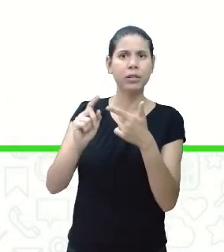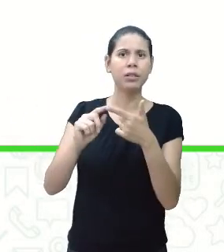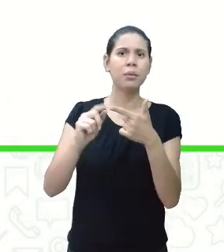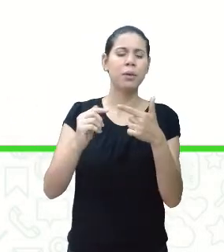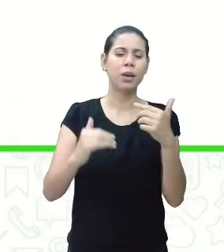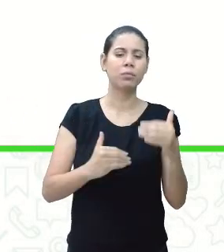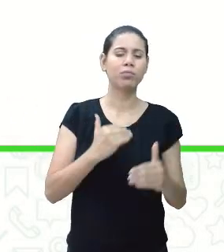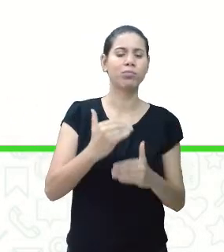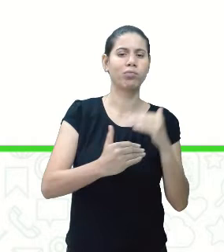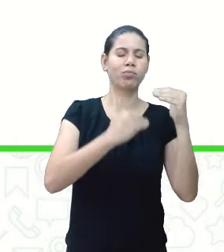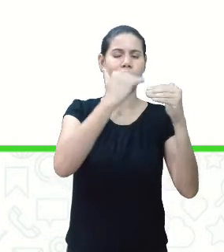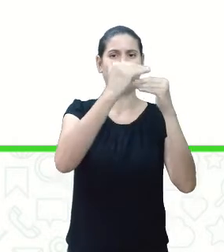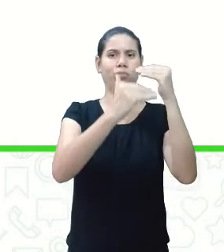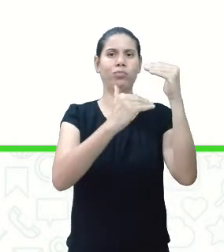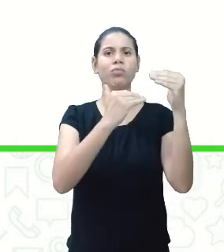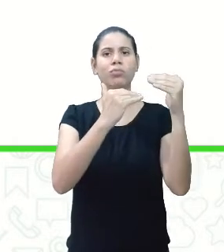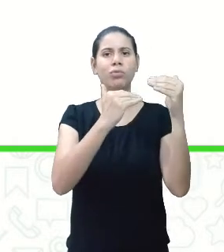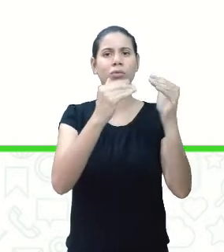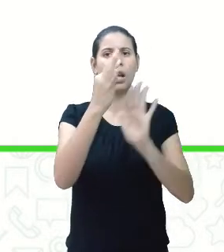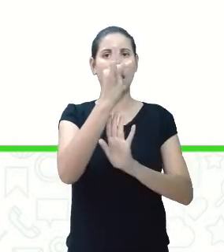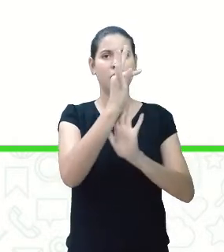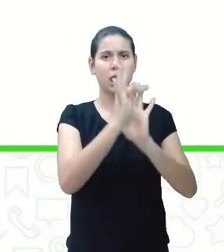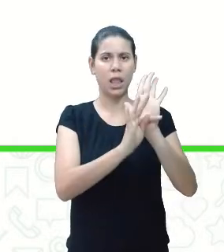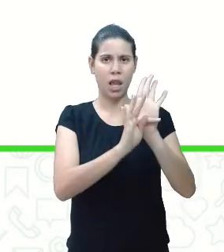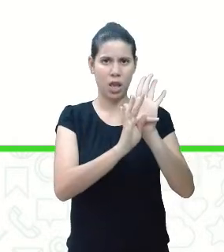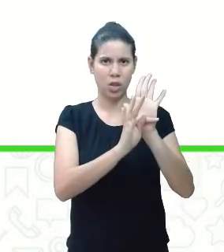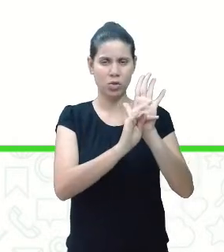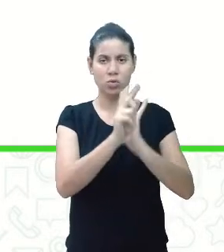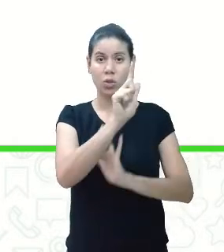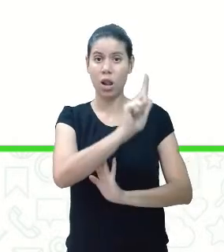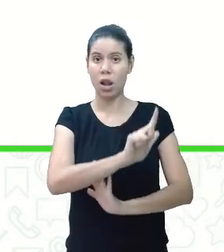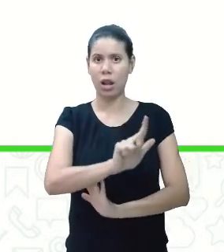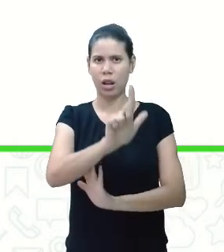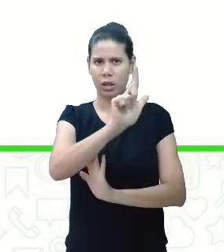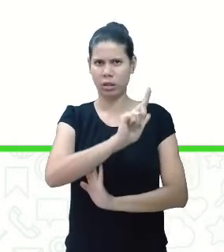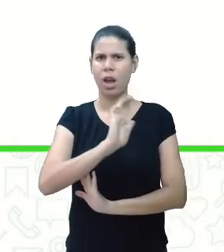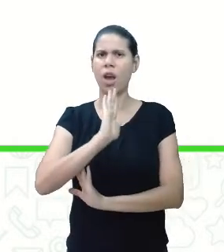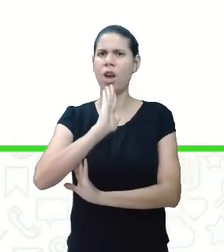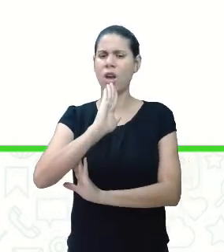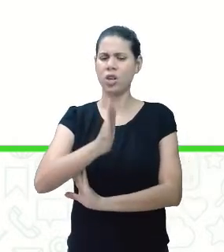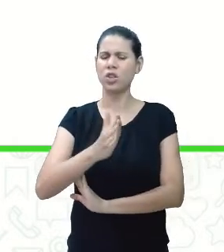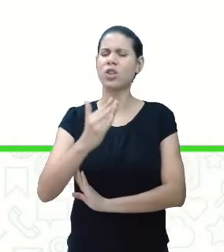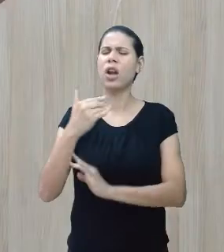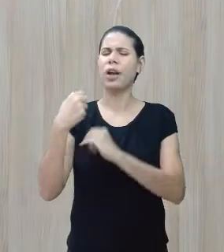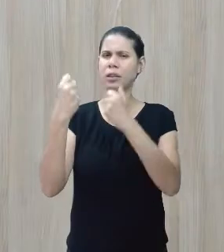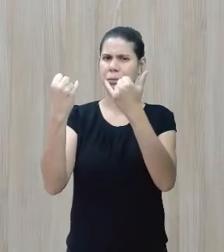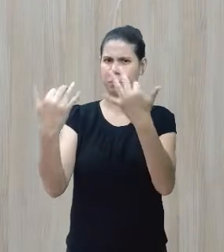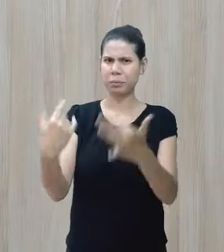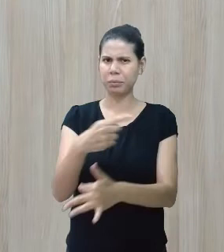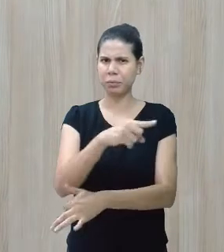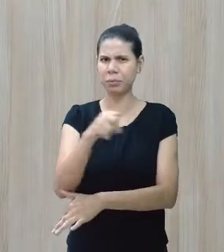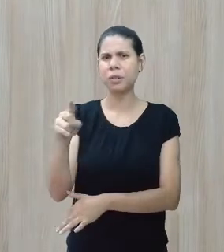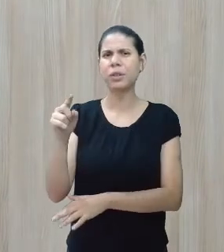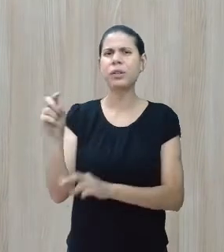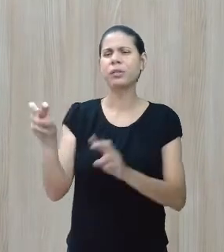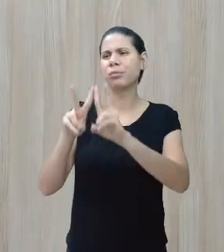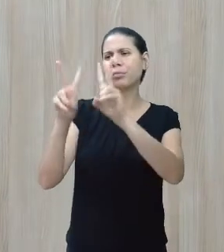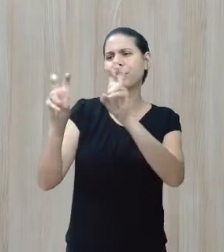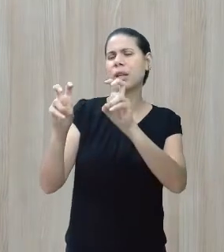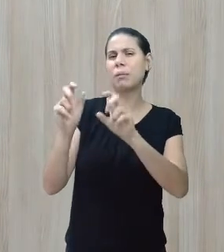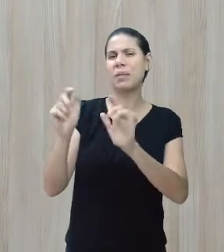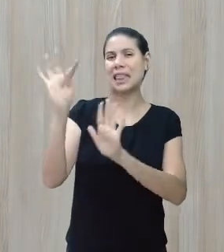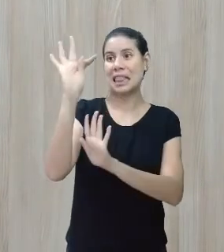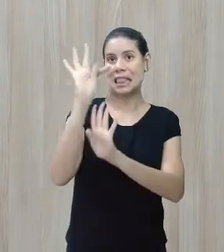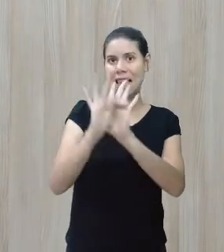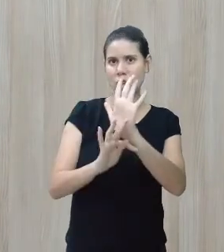de construção do texto literário. Nós já conversamos um pouquinho sobre texto literário,